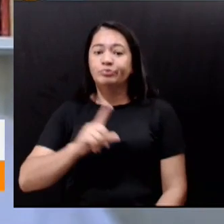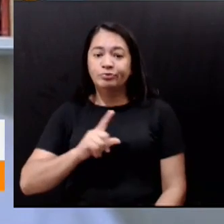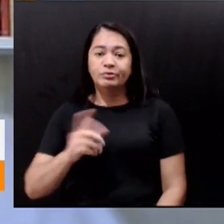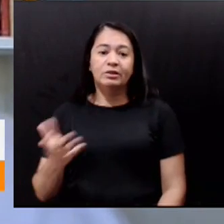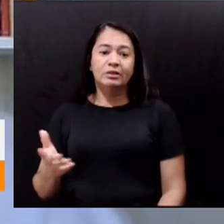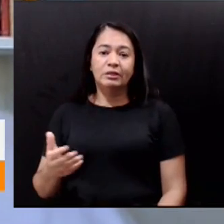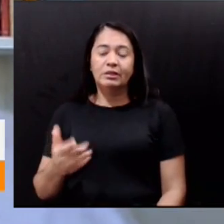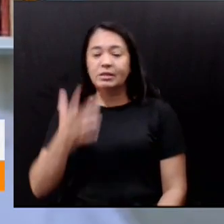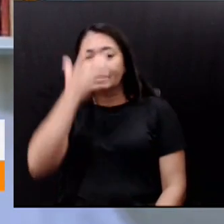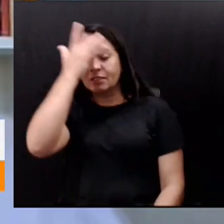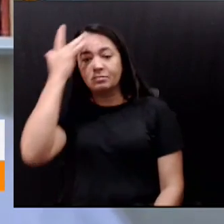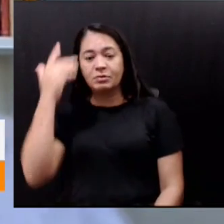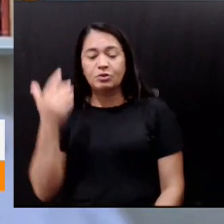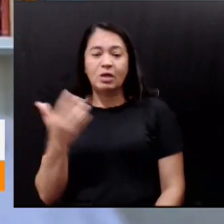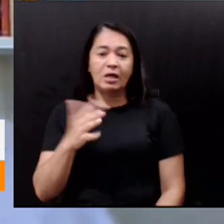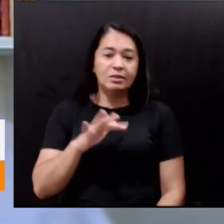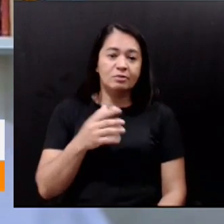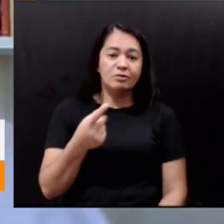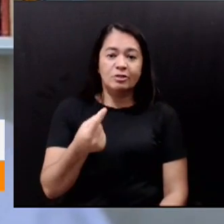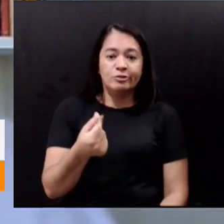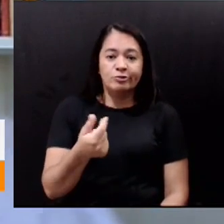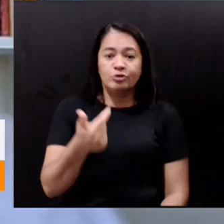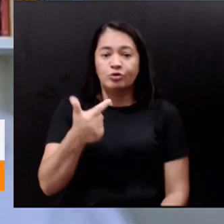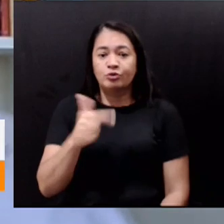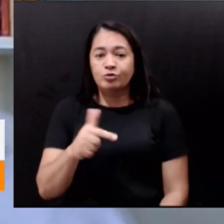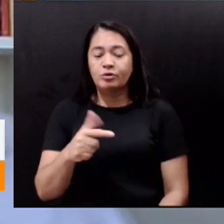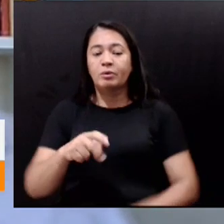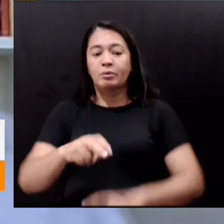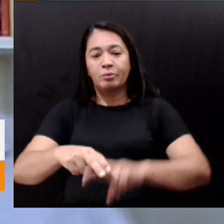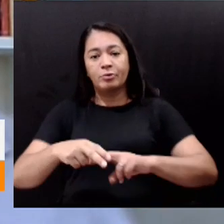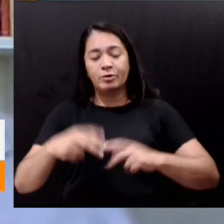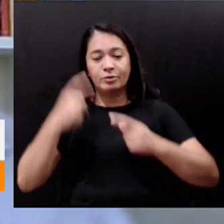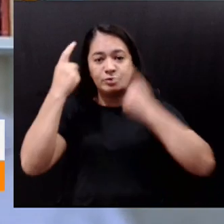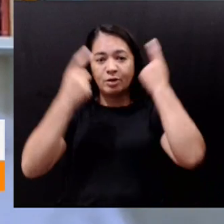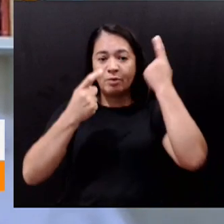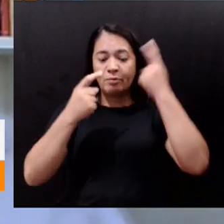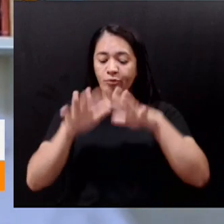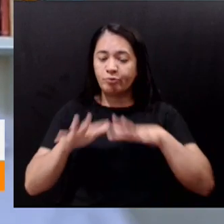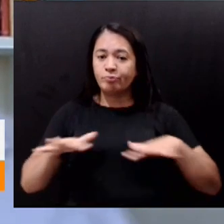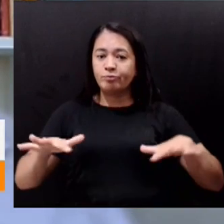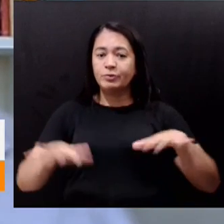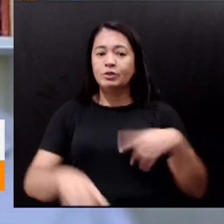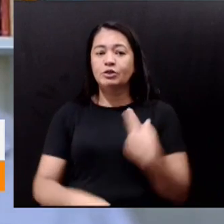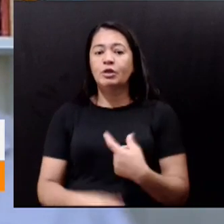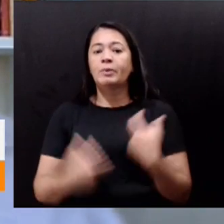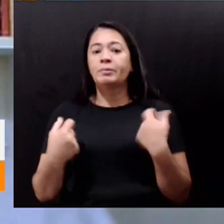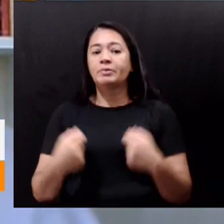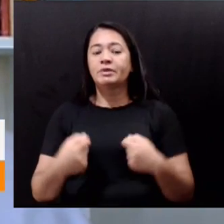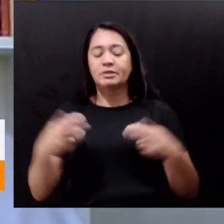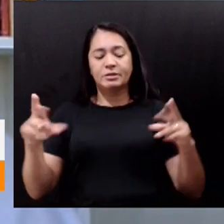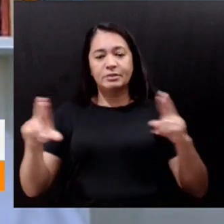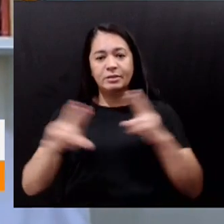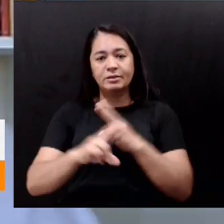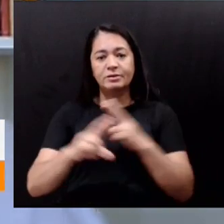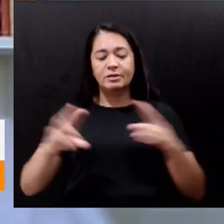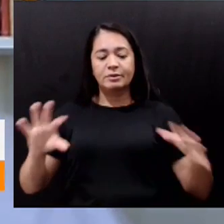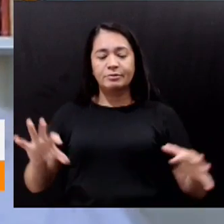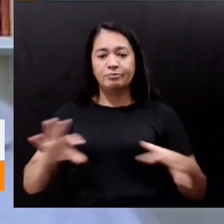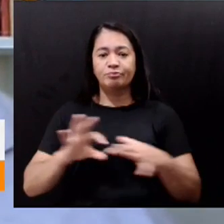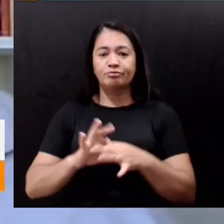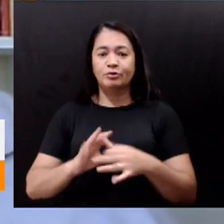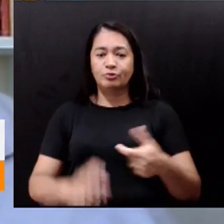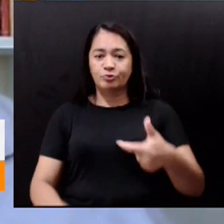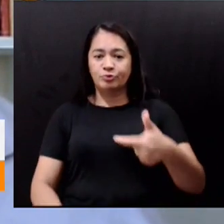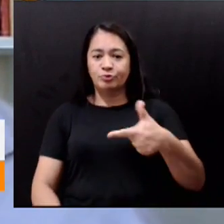acho que assim, é preocupante o cenário para que a gente possa restabelecer essas relações novamente, né? Tem